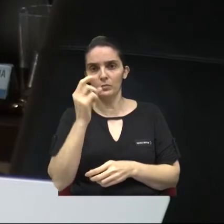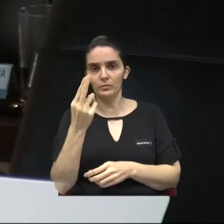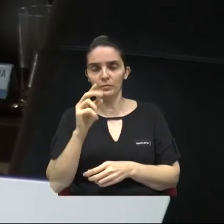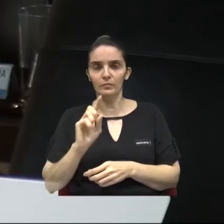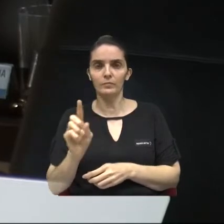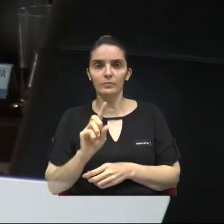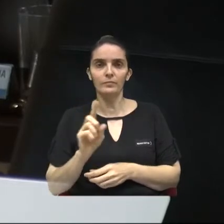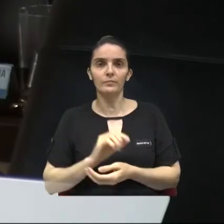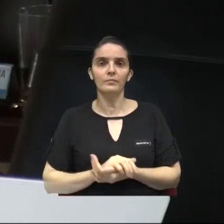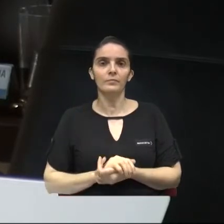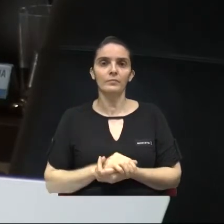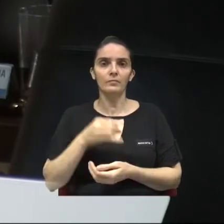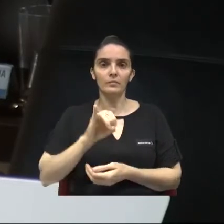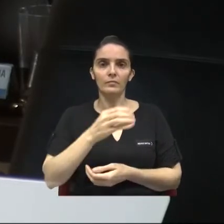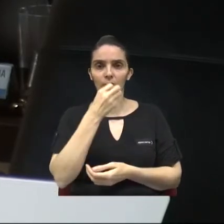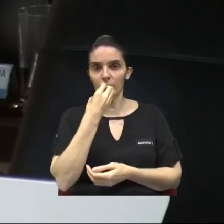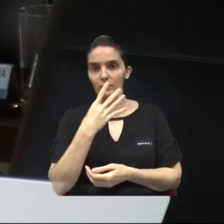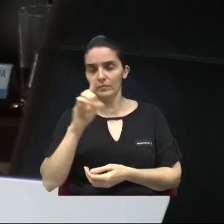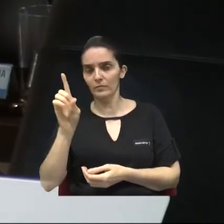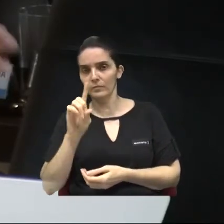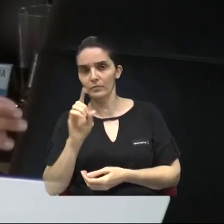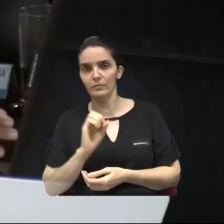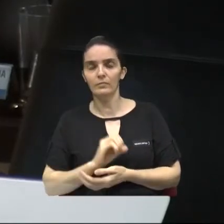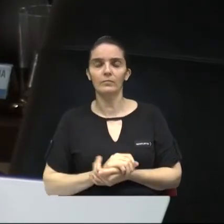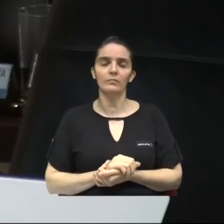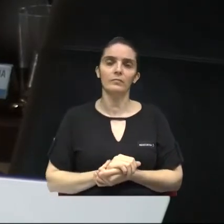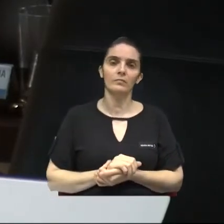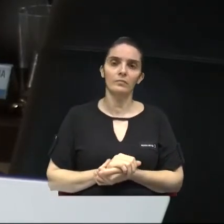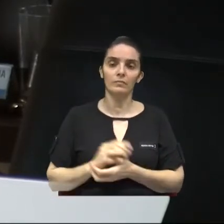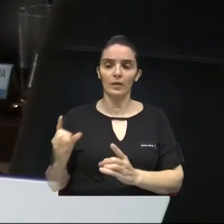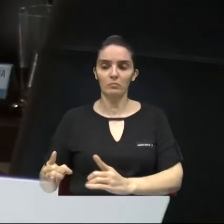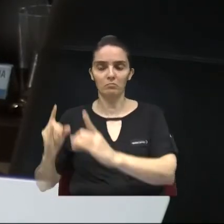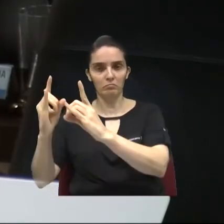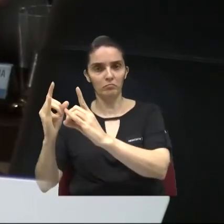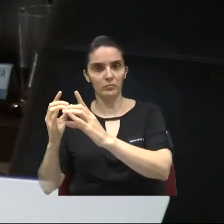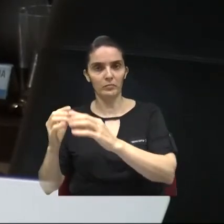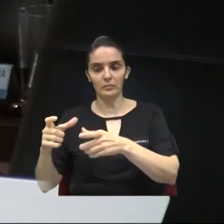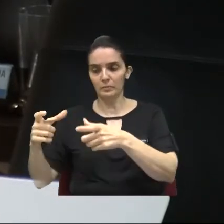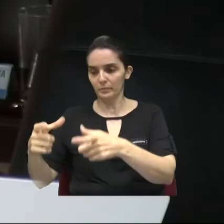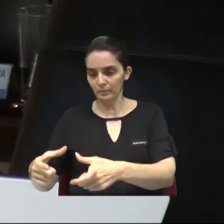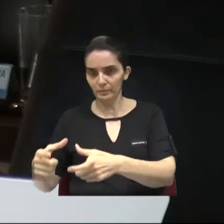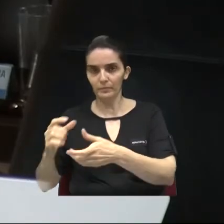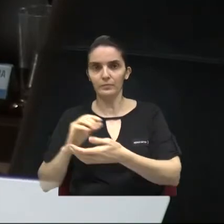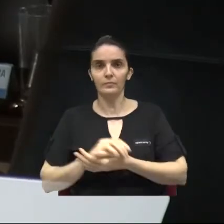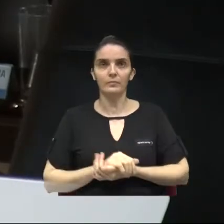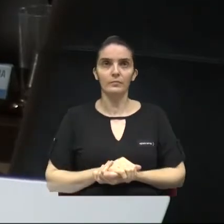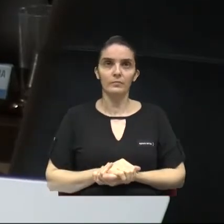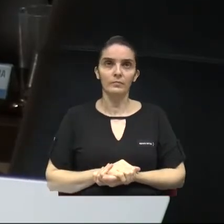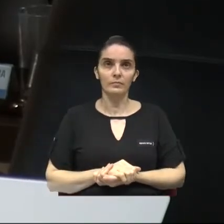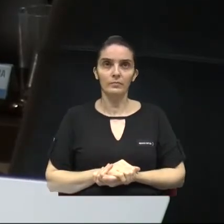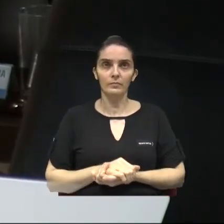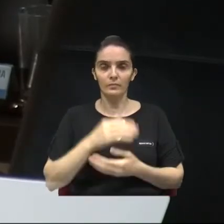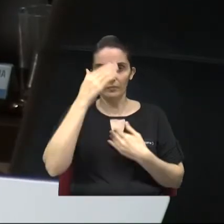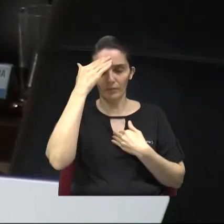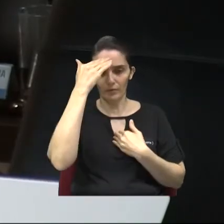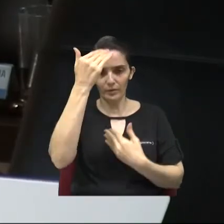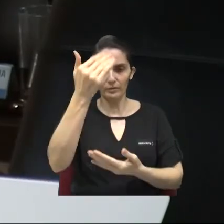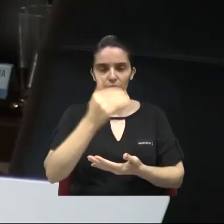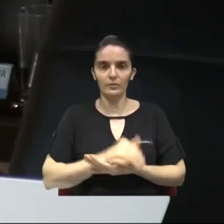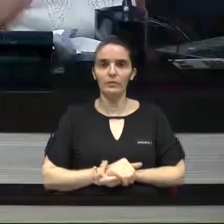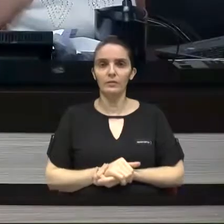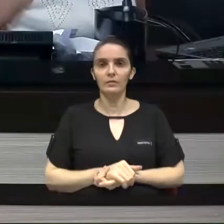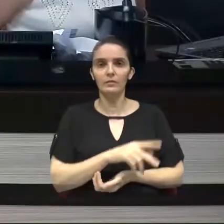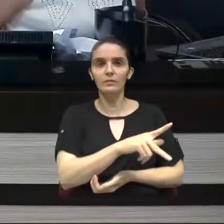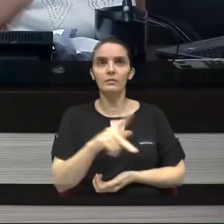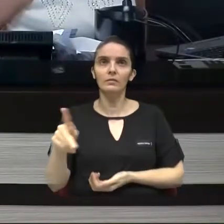relação à eficácia da utilização do prédio para determinado ponto, para determinado feito. Obrigada,